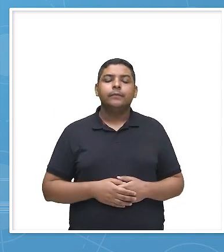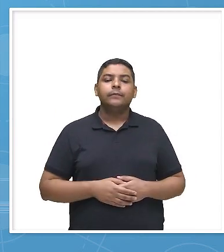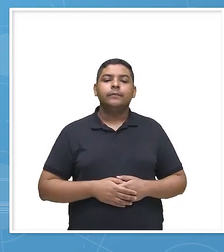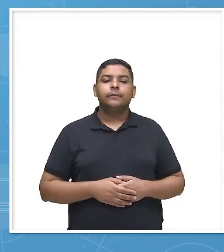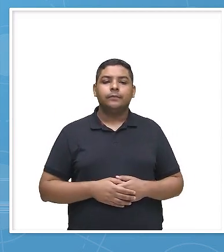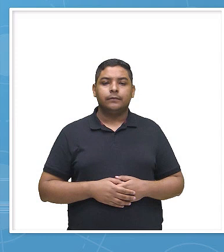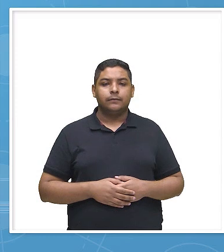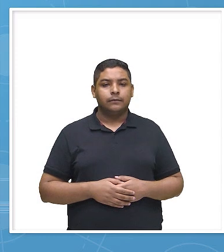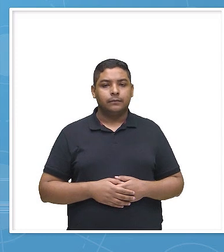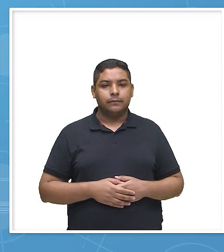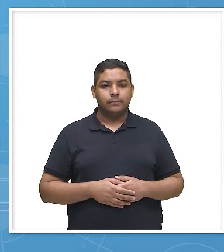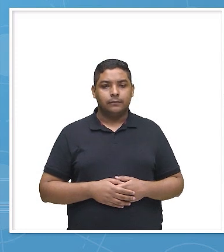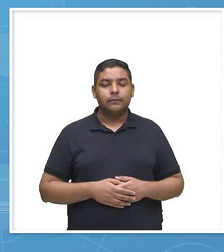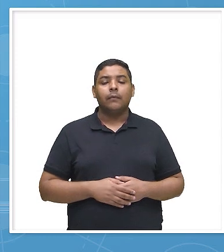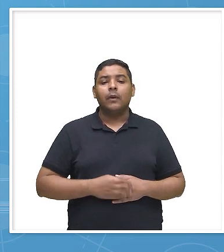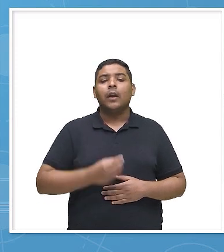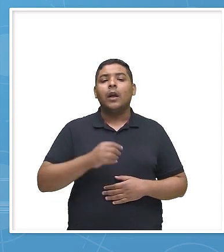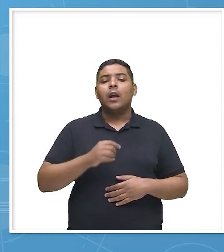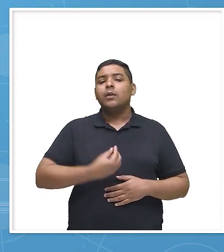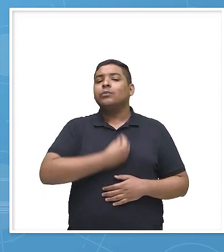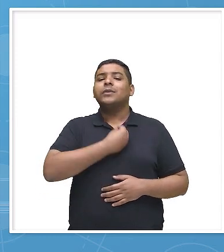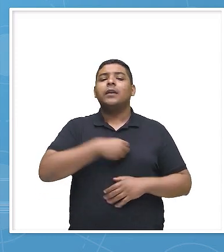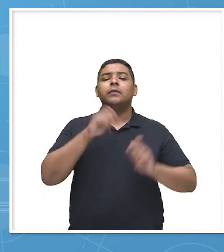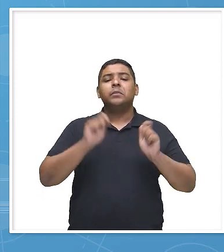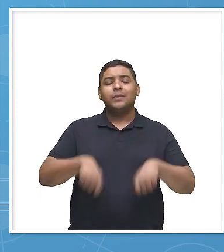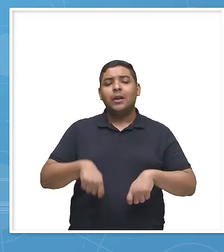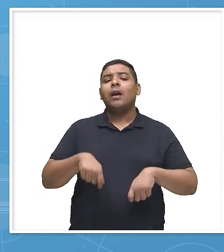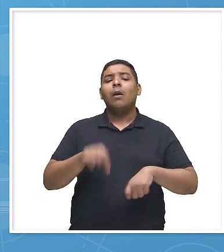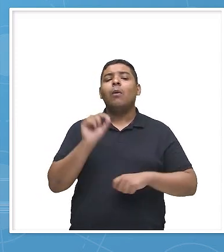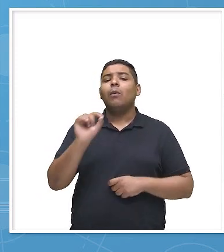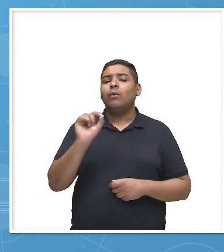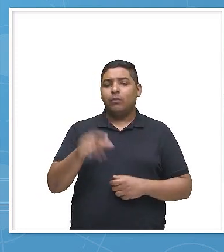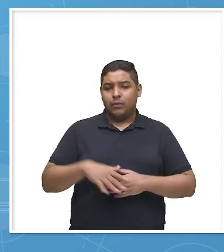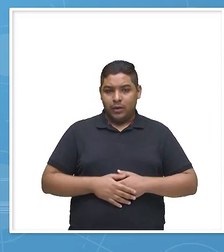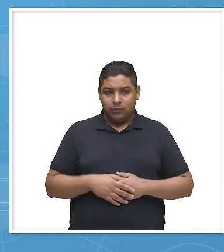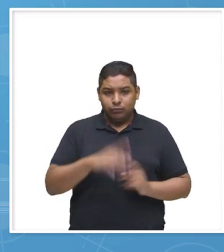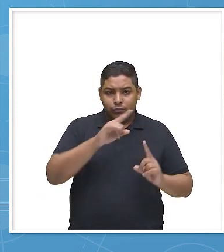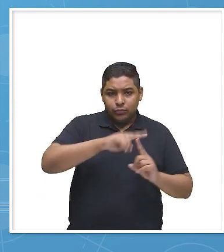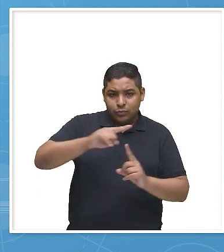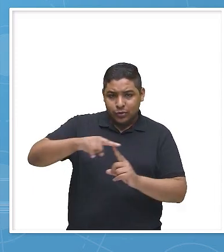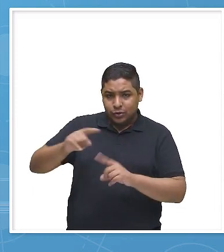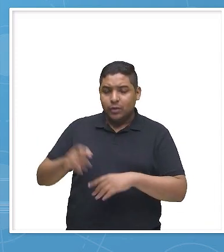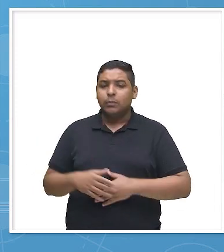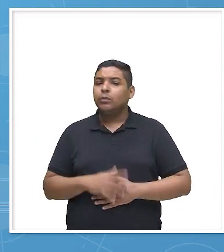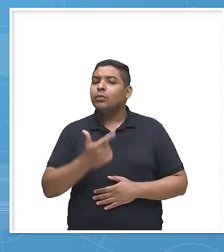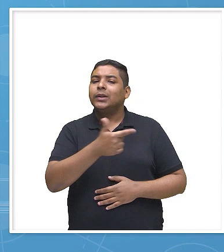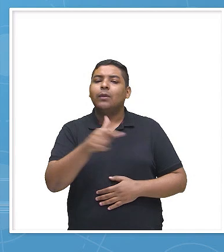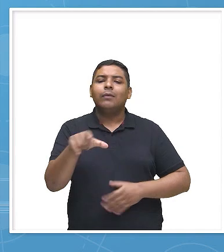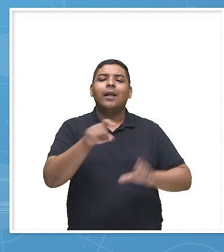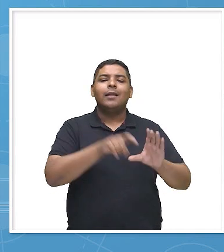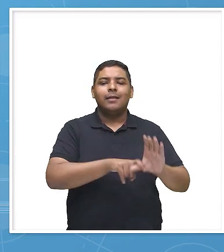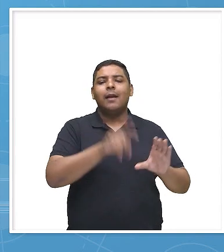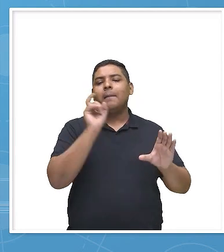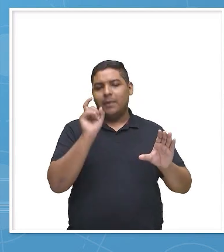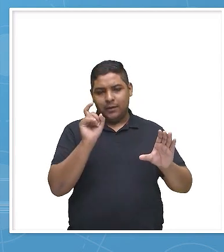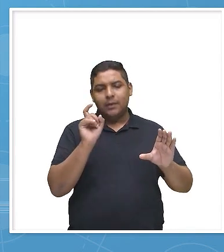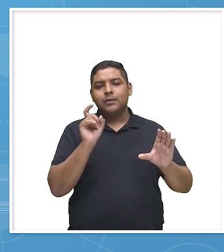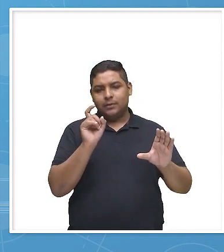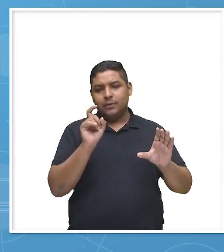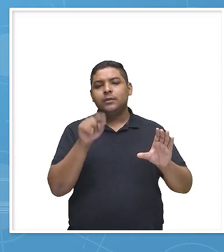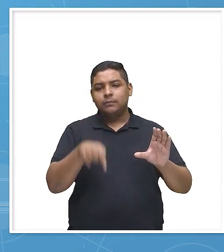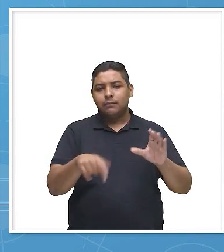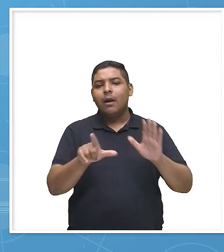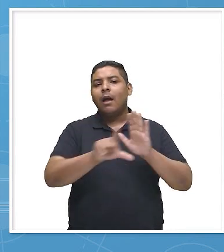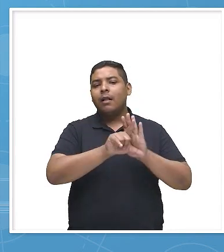vivo pode ter sido como membro de uma espécie independente das leis da seleção natural. Vamos ver o que